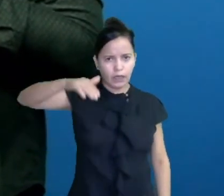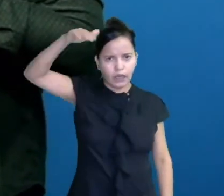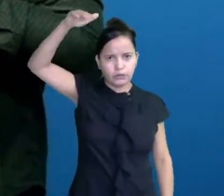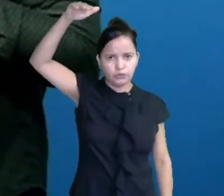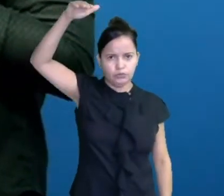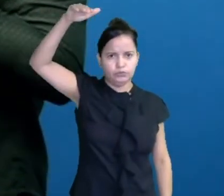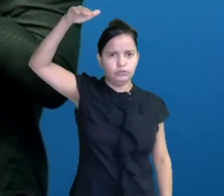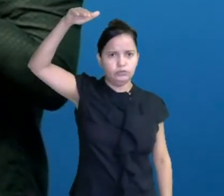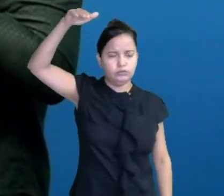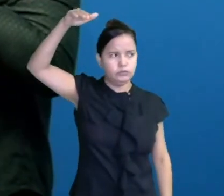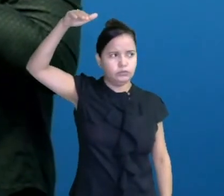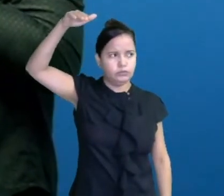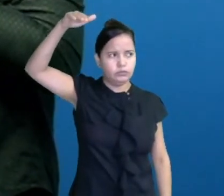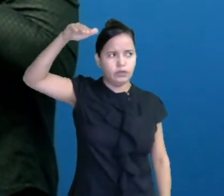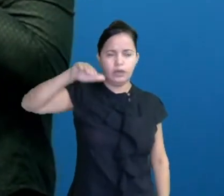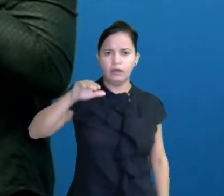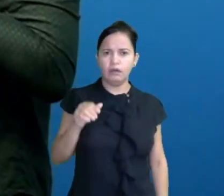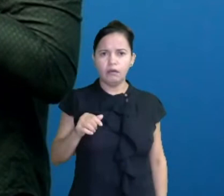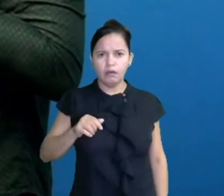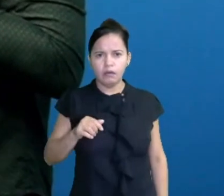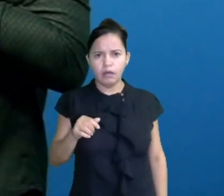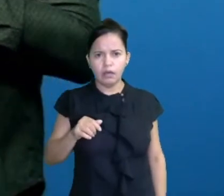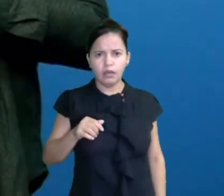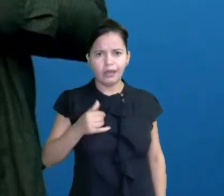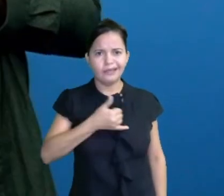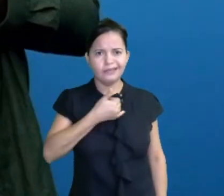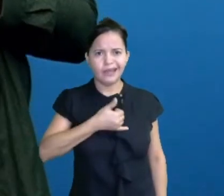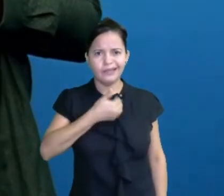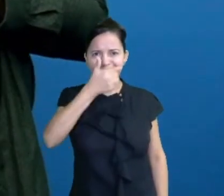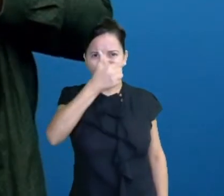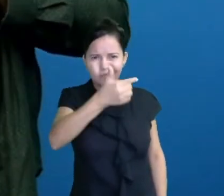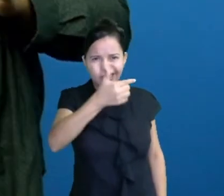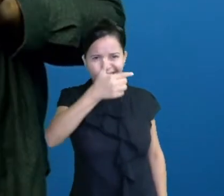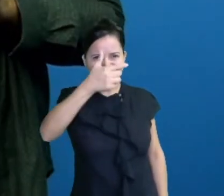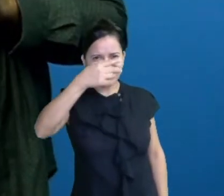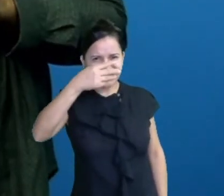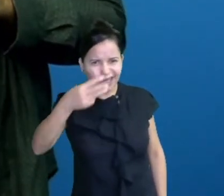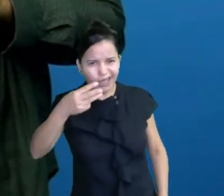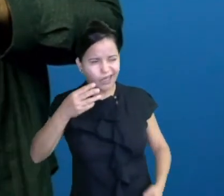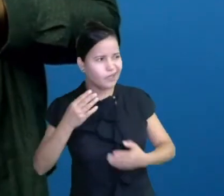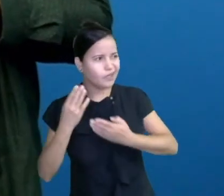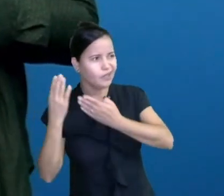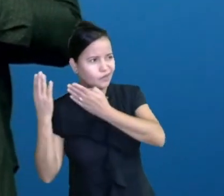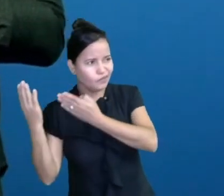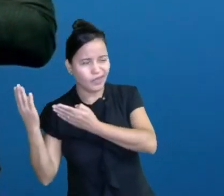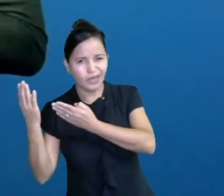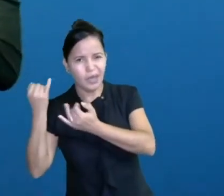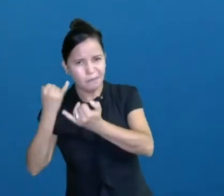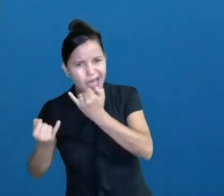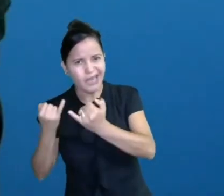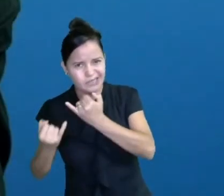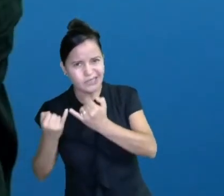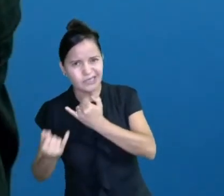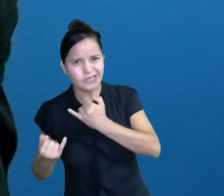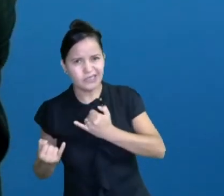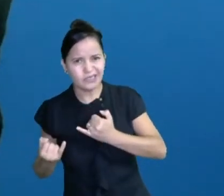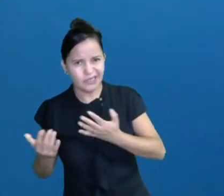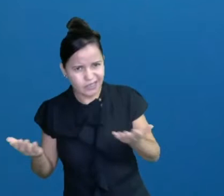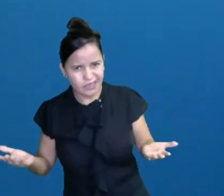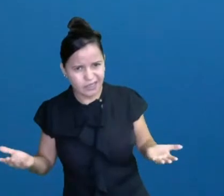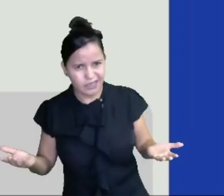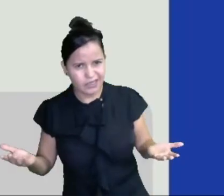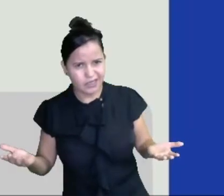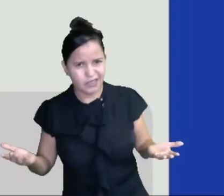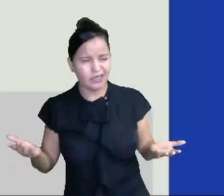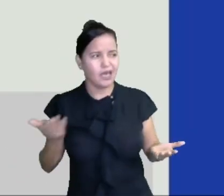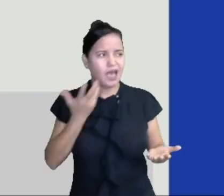essa foto, esse adulto ele tinha 23 anos. Atualmente ele tá com 27 anos, tá? Então,